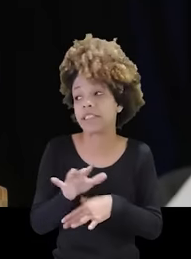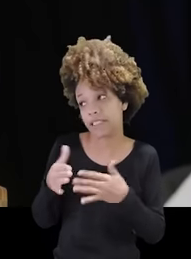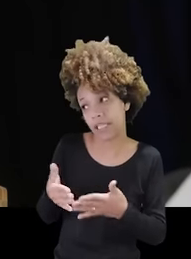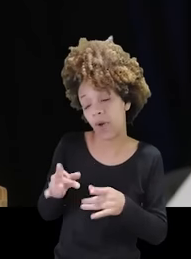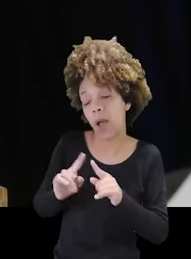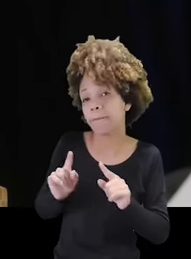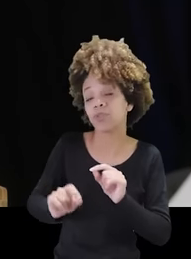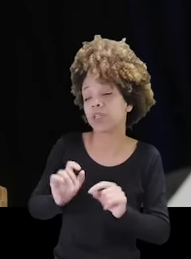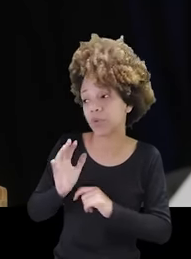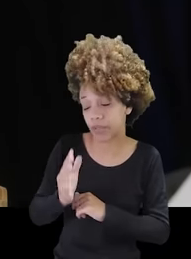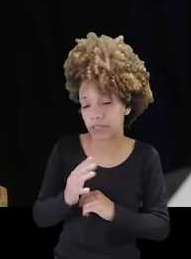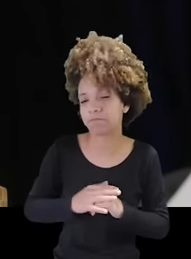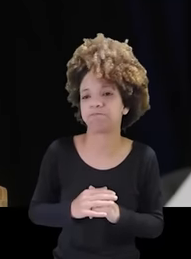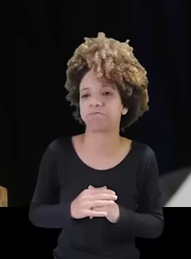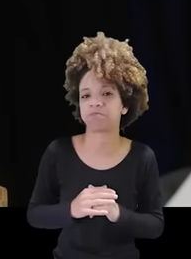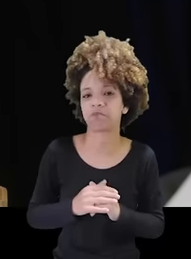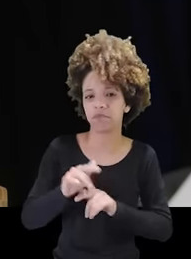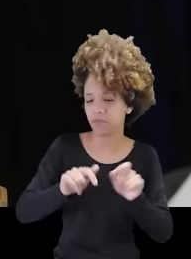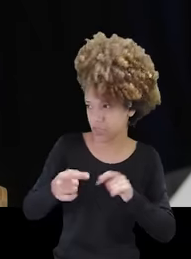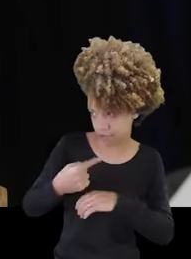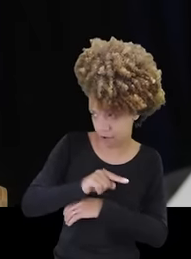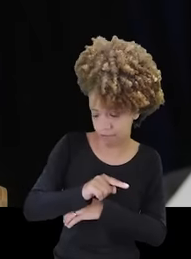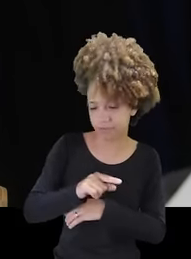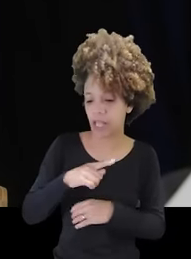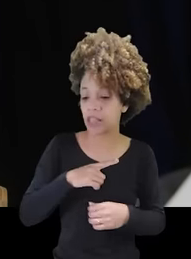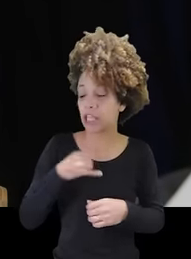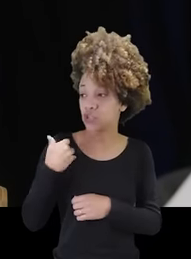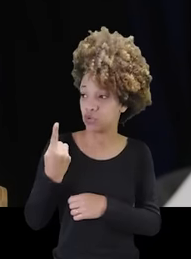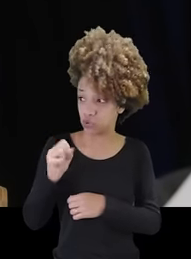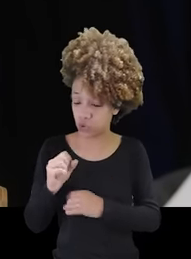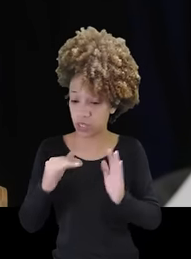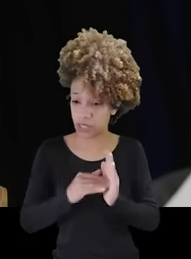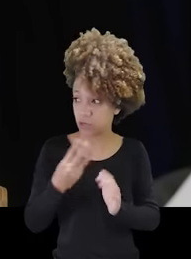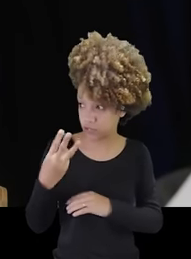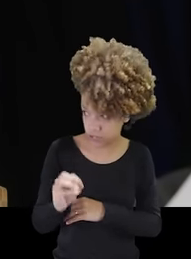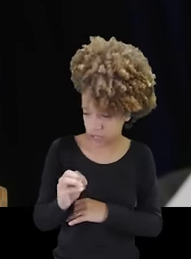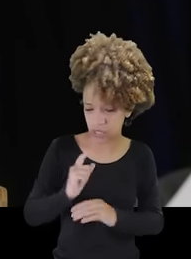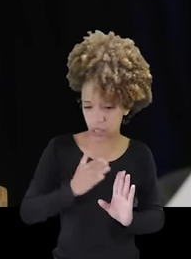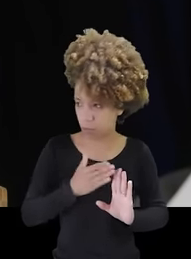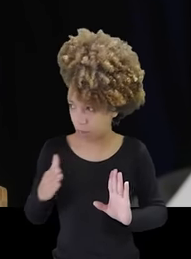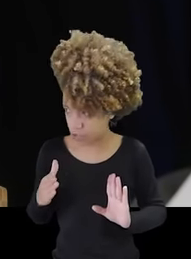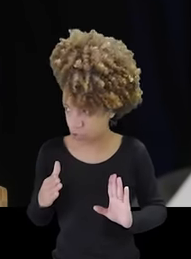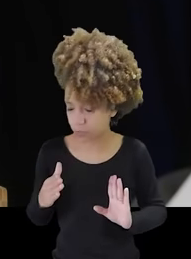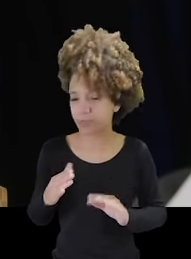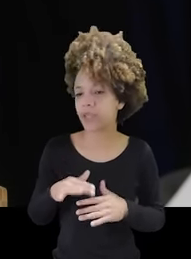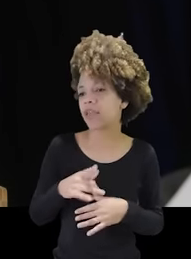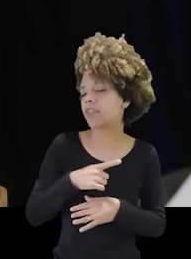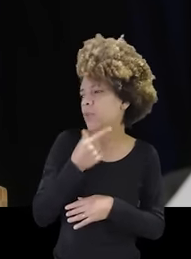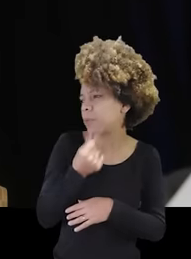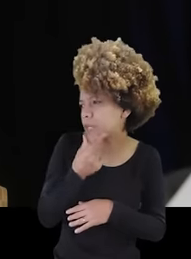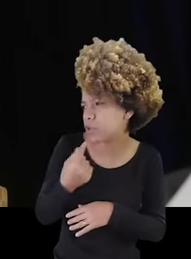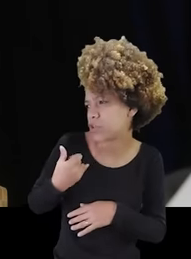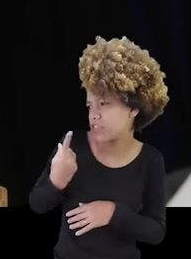só que aí é o pessoal que vai tem dos 18 né até os 30 tem para se alistar E aí tem uns